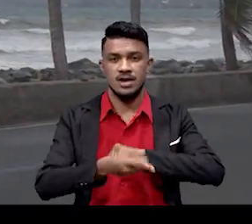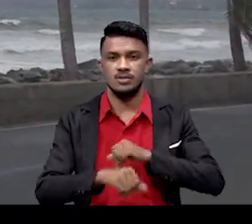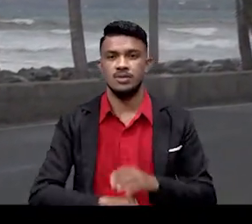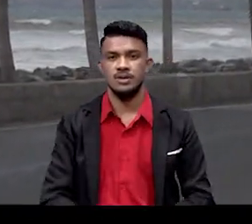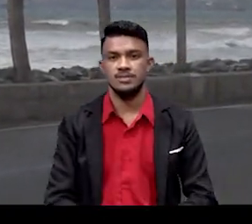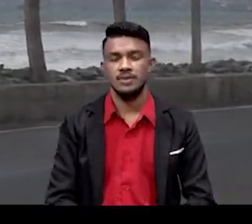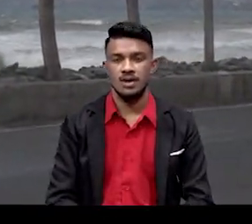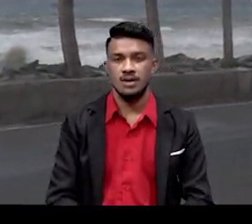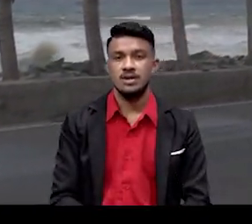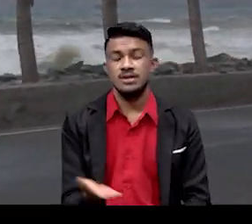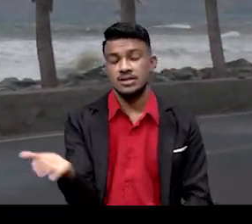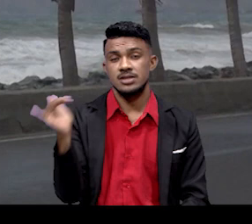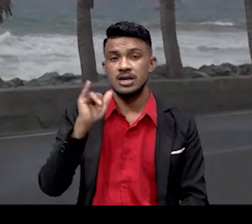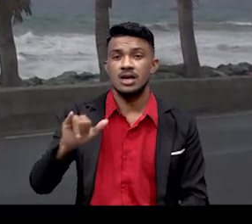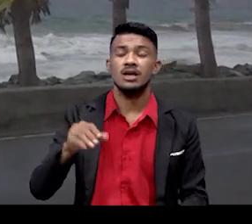Iya, sira fo sayu si